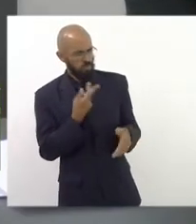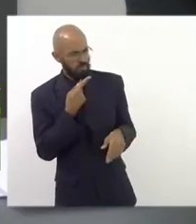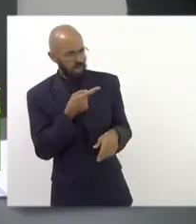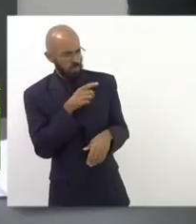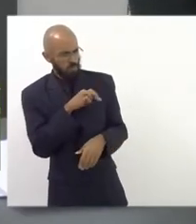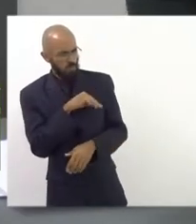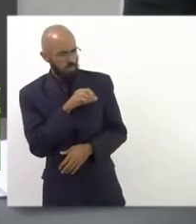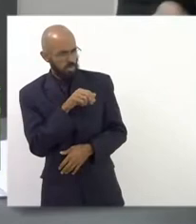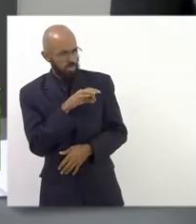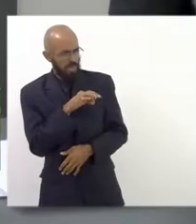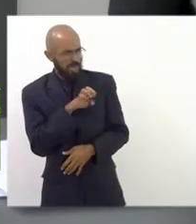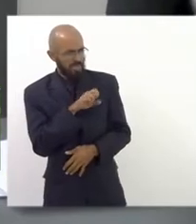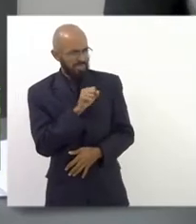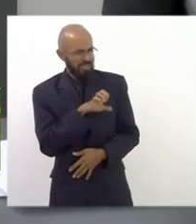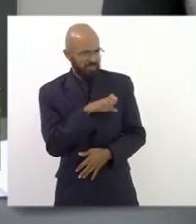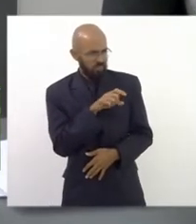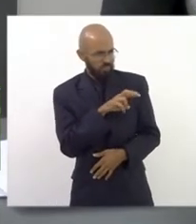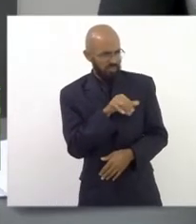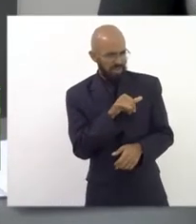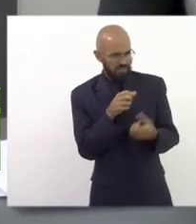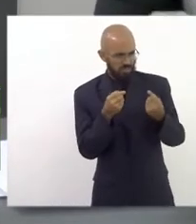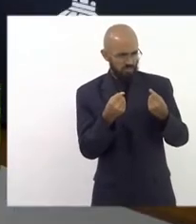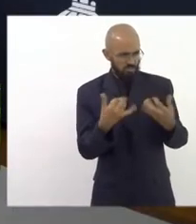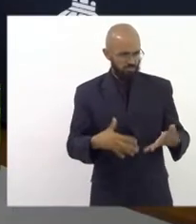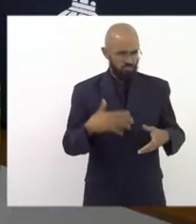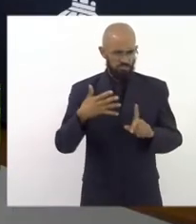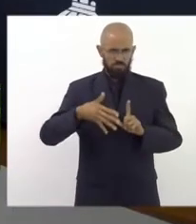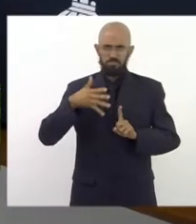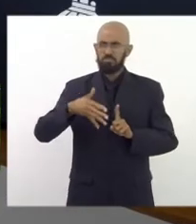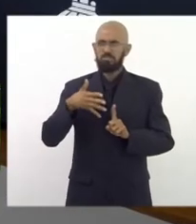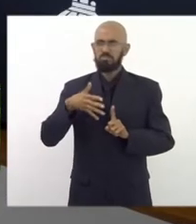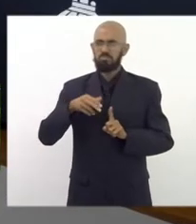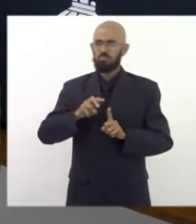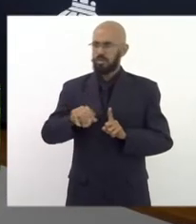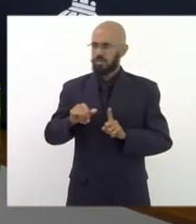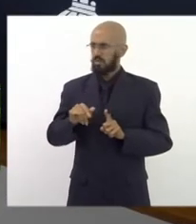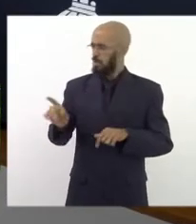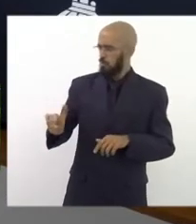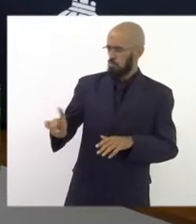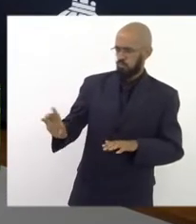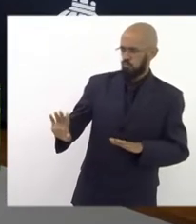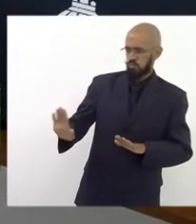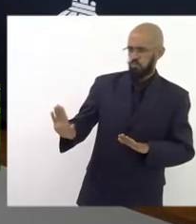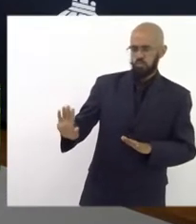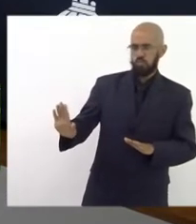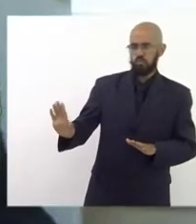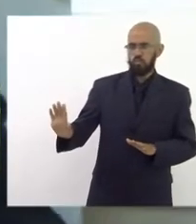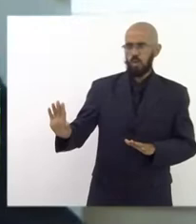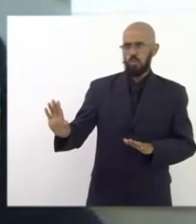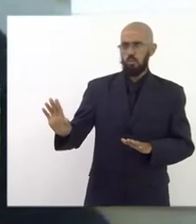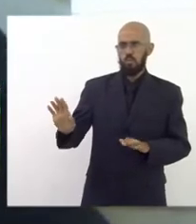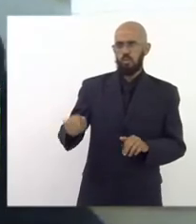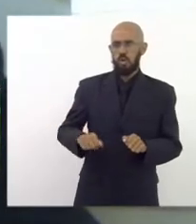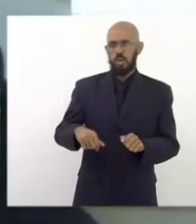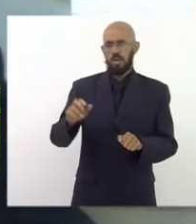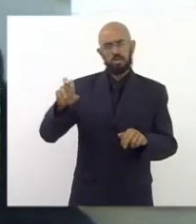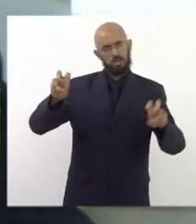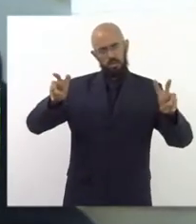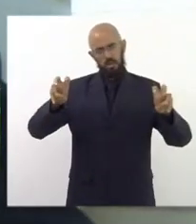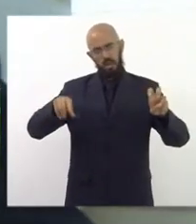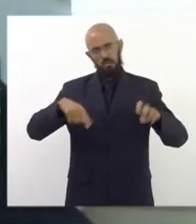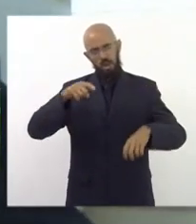explanação? Hein, Montese? Não, senhor deputado. Nessa temática, o secretário Nelson